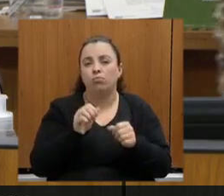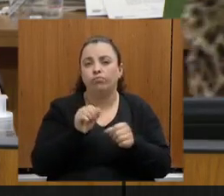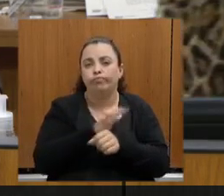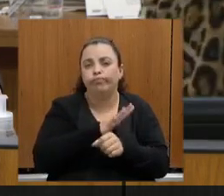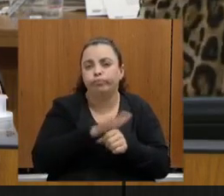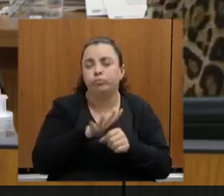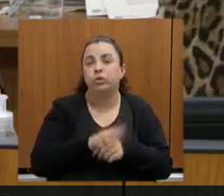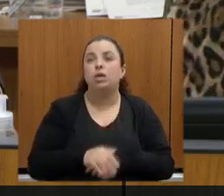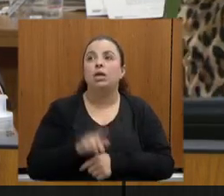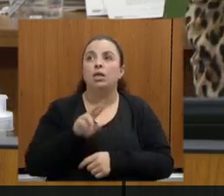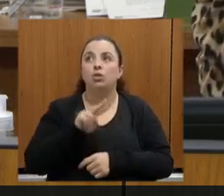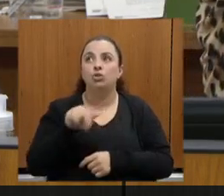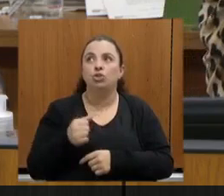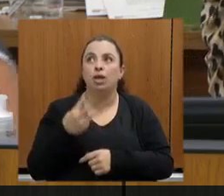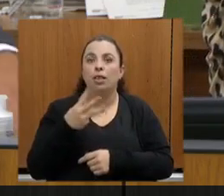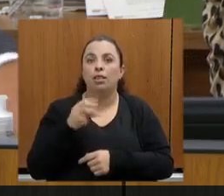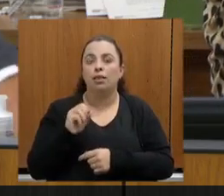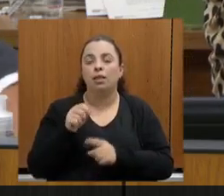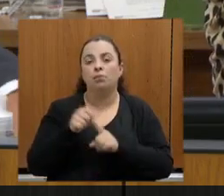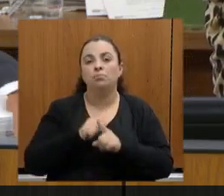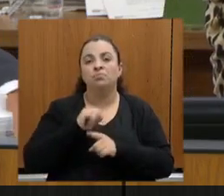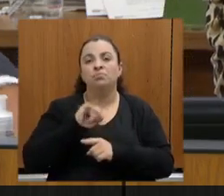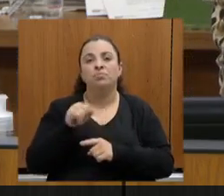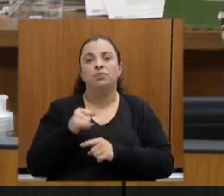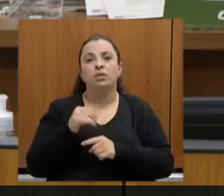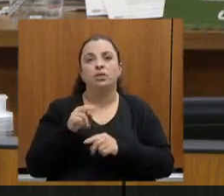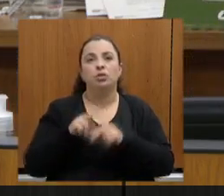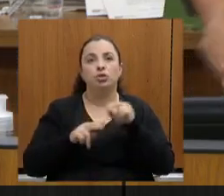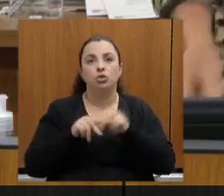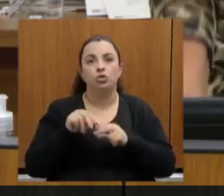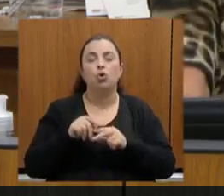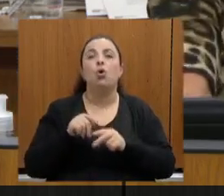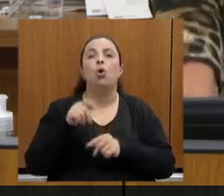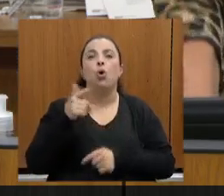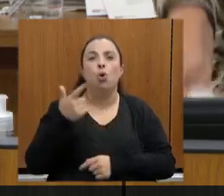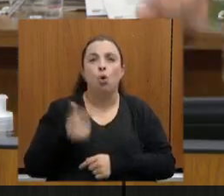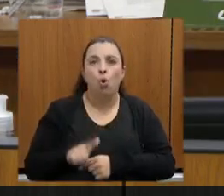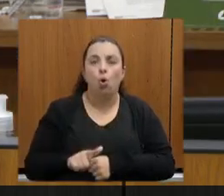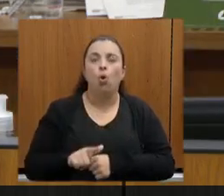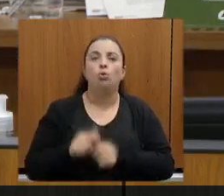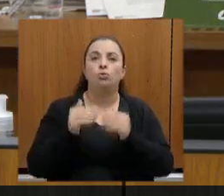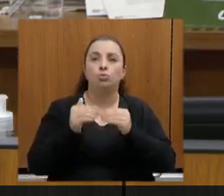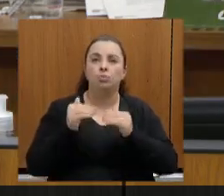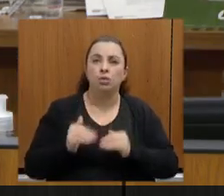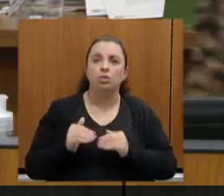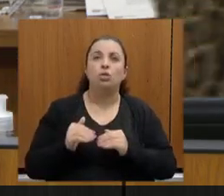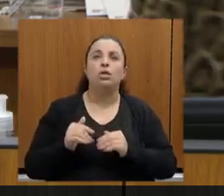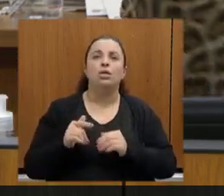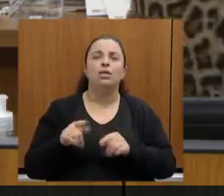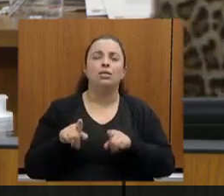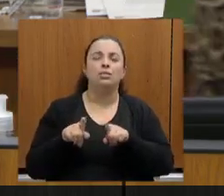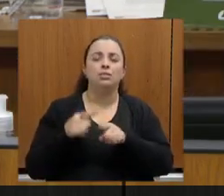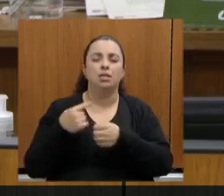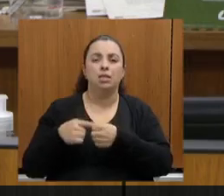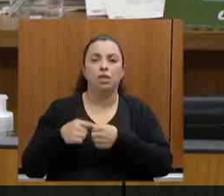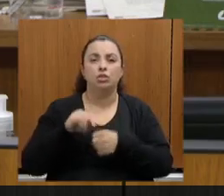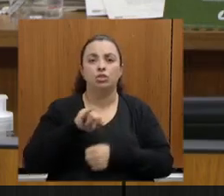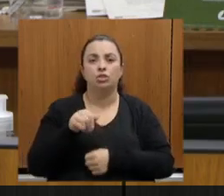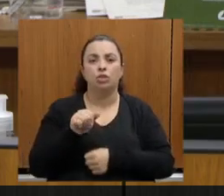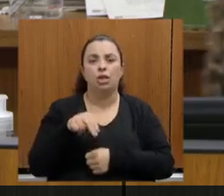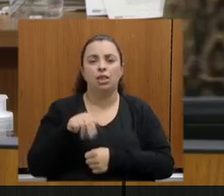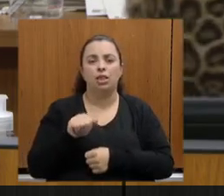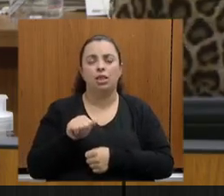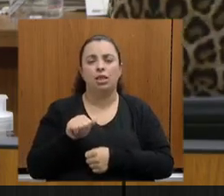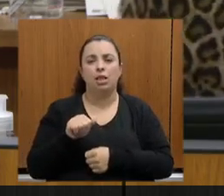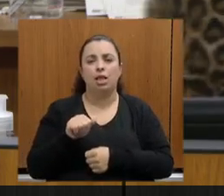subestação grande vai ser construído em Janaúba e Jaíba e em Buritizeiro e já solicitamos a